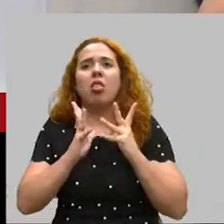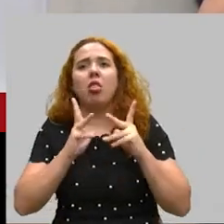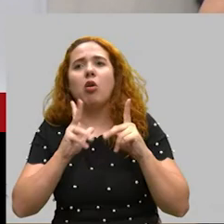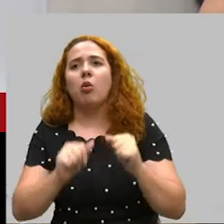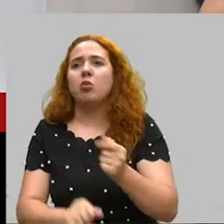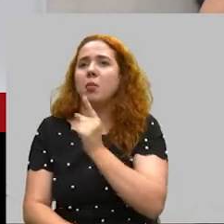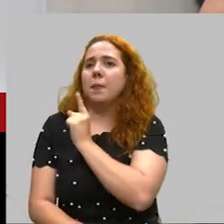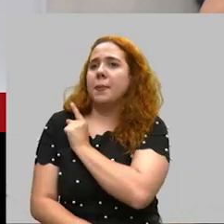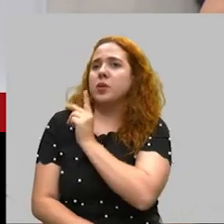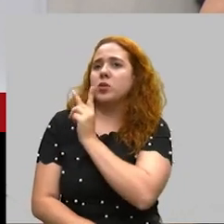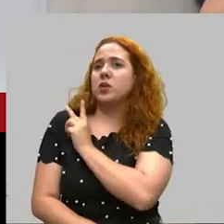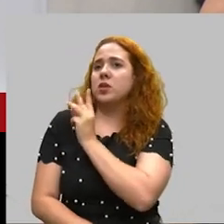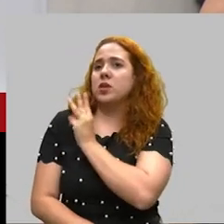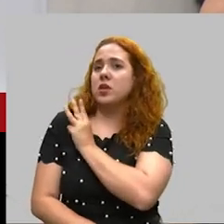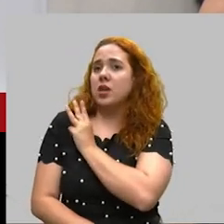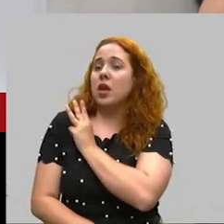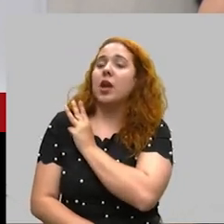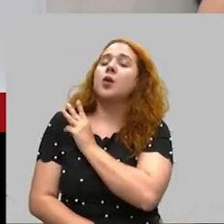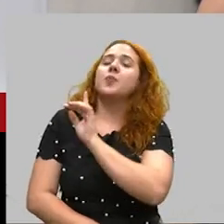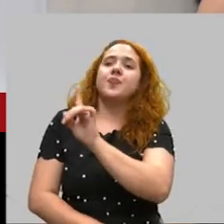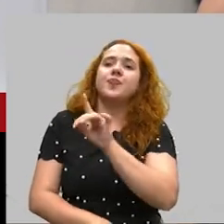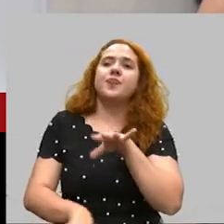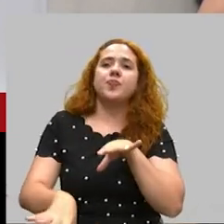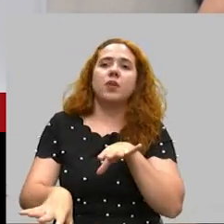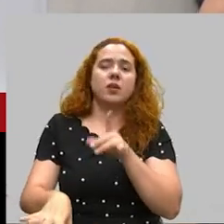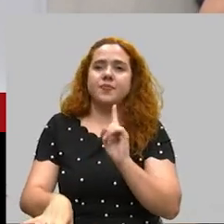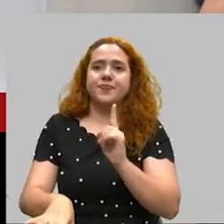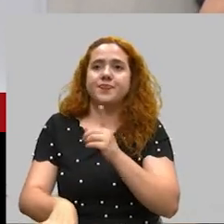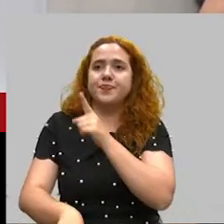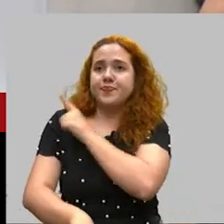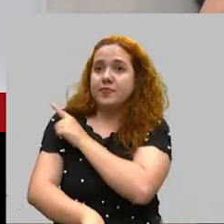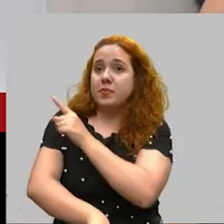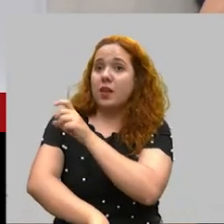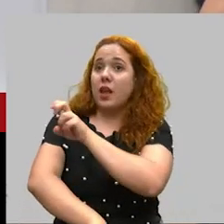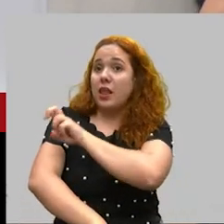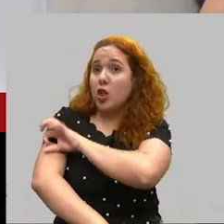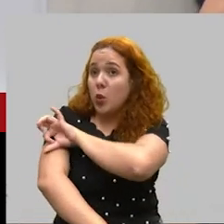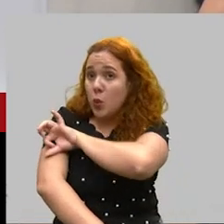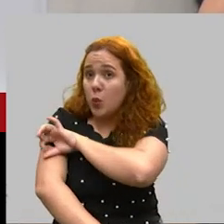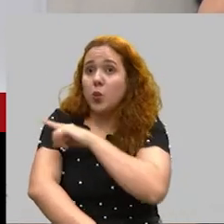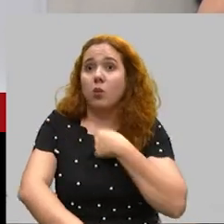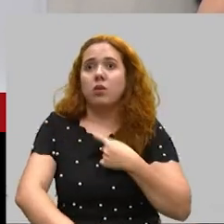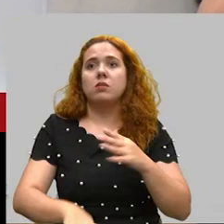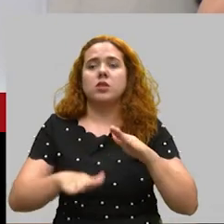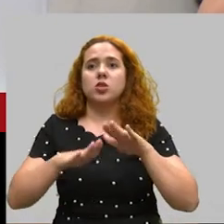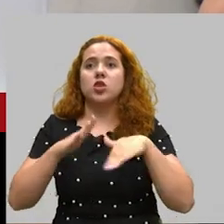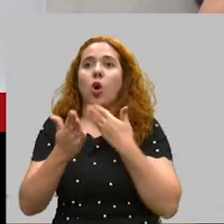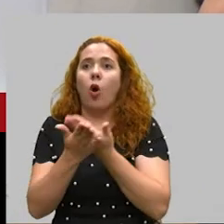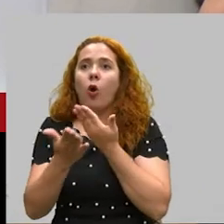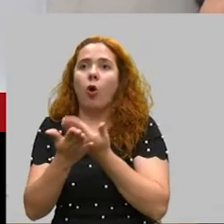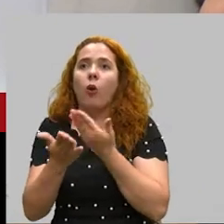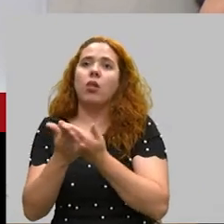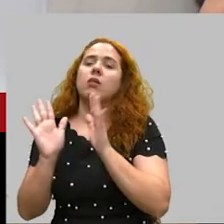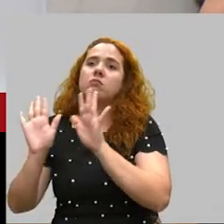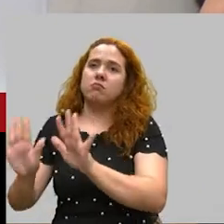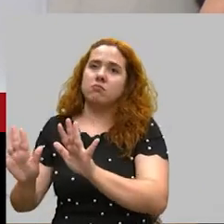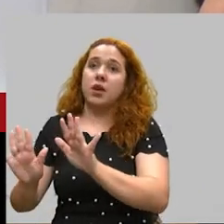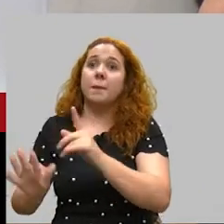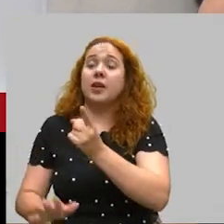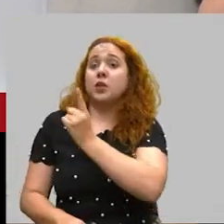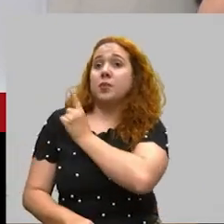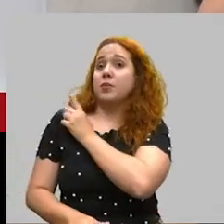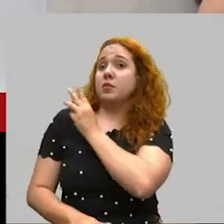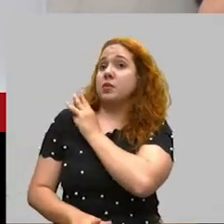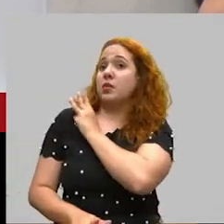quando eu fui cursar o ensino médio eu precisei sair mas eh isso é muito importante para nós que moramos no